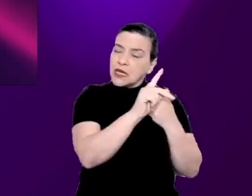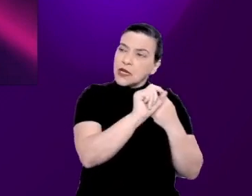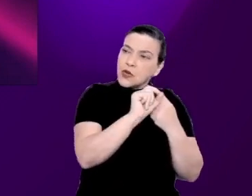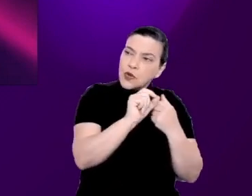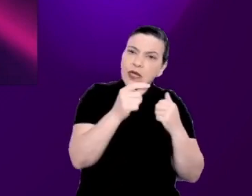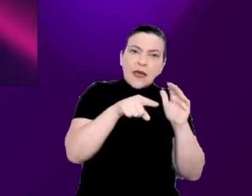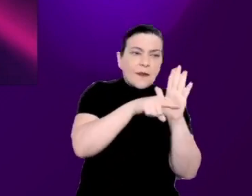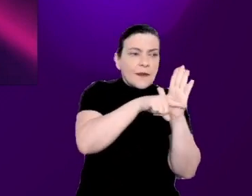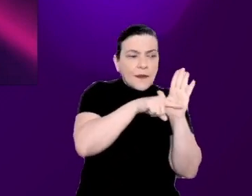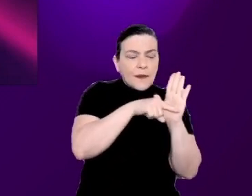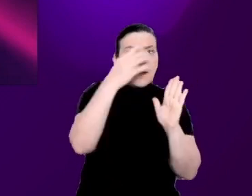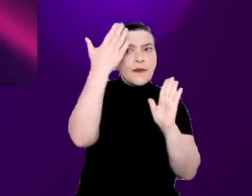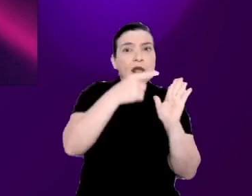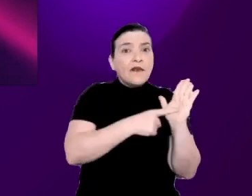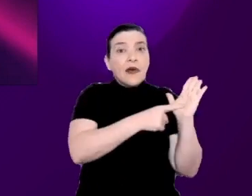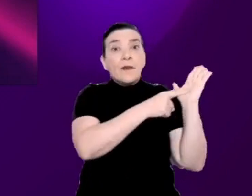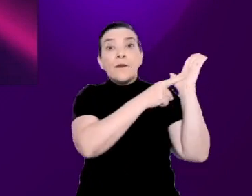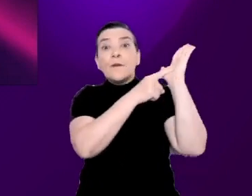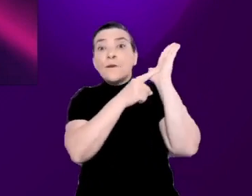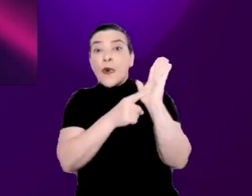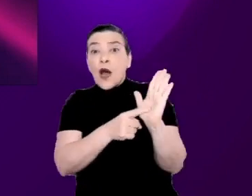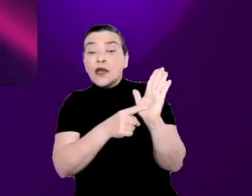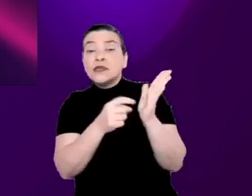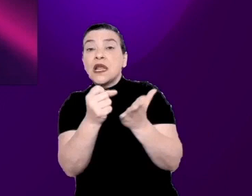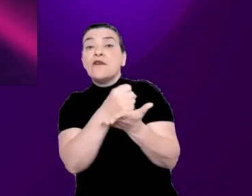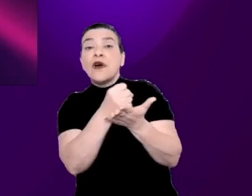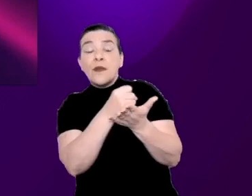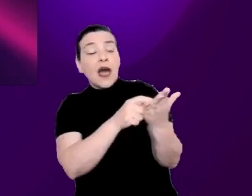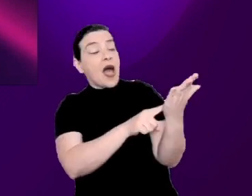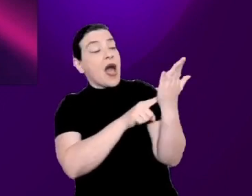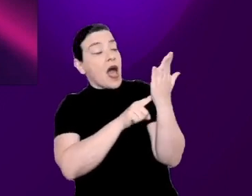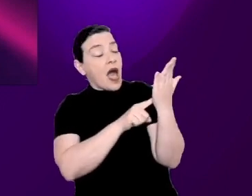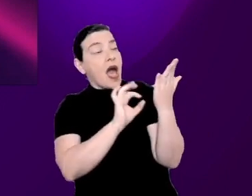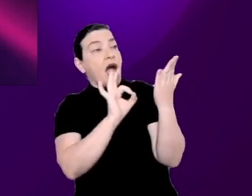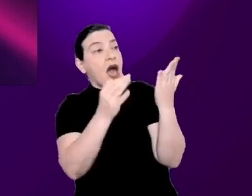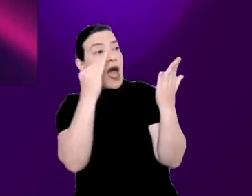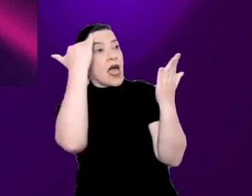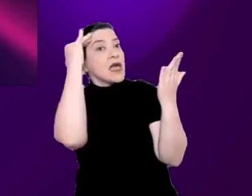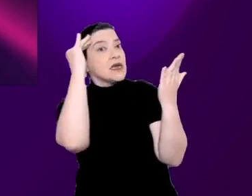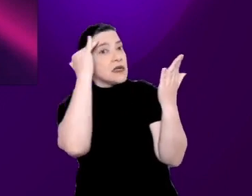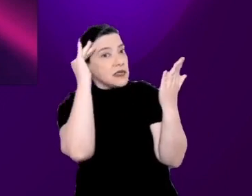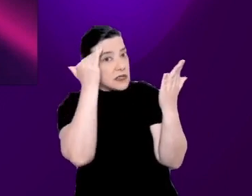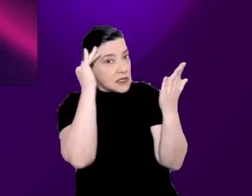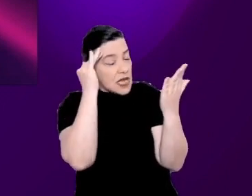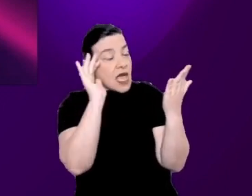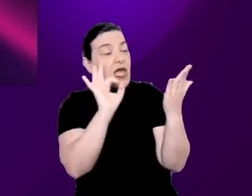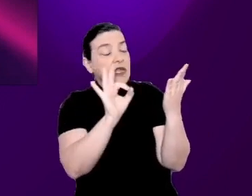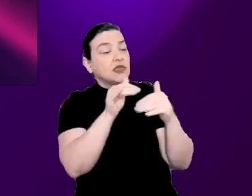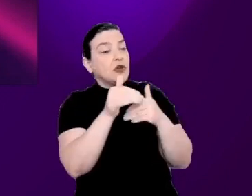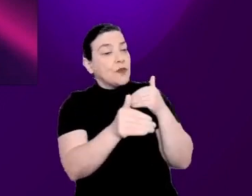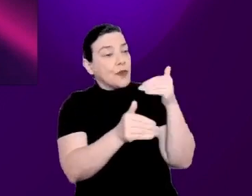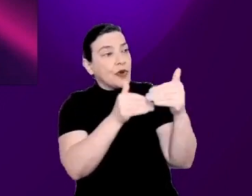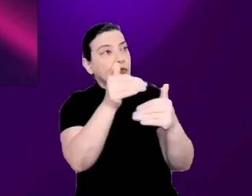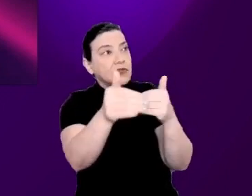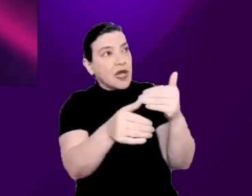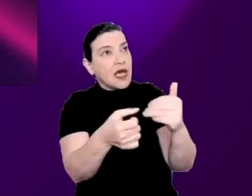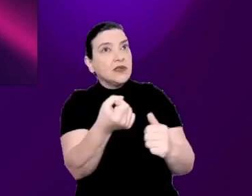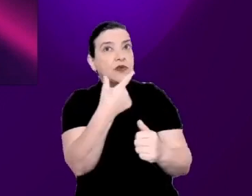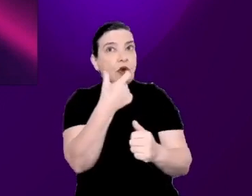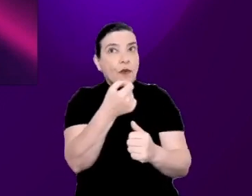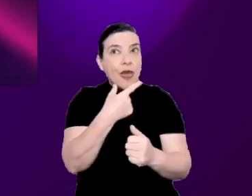evidência, inserindo o farmacêutico nesse contexto como um educador do processo de prescrição e